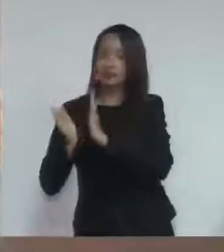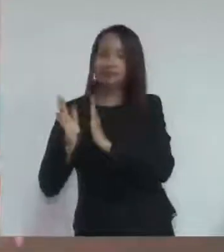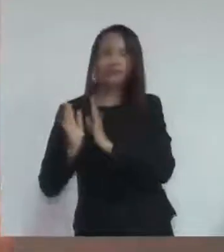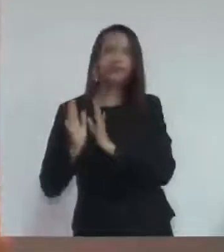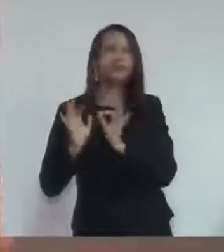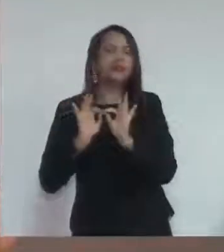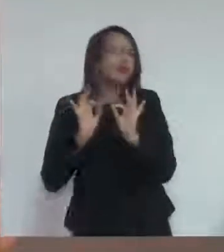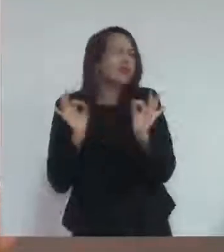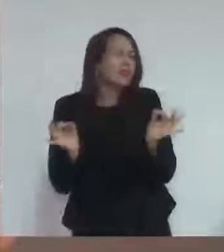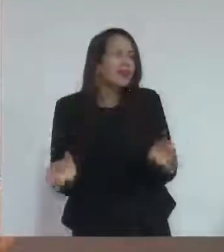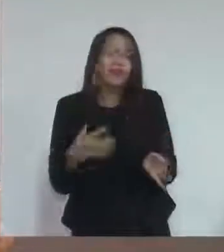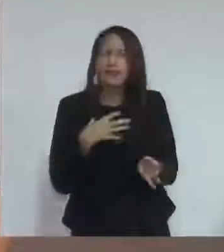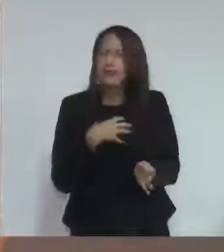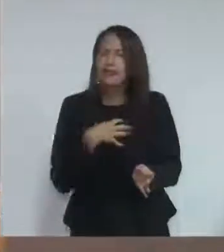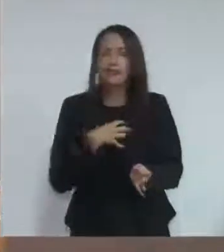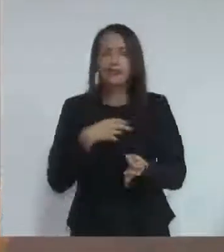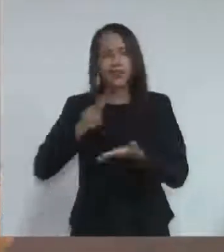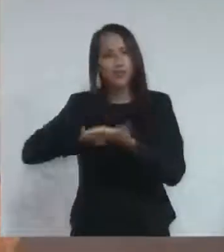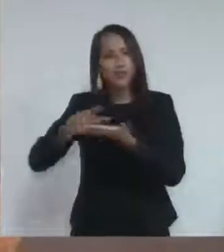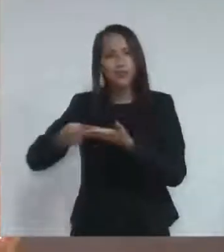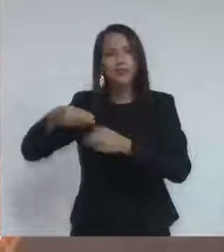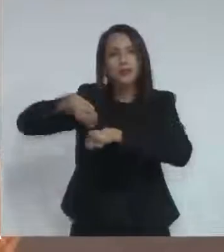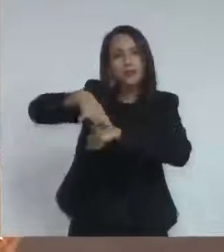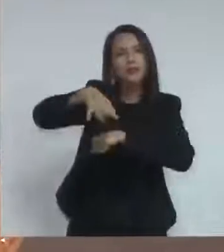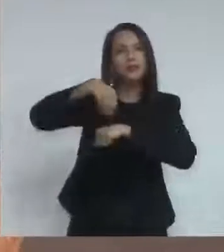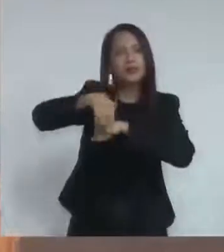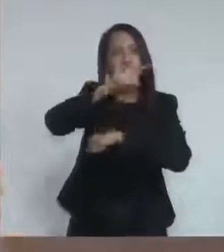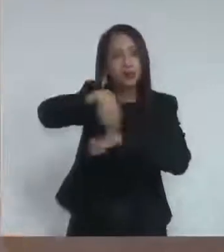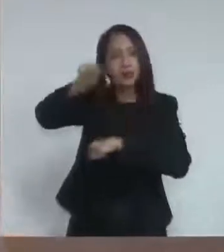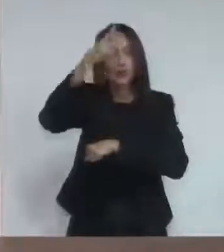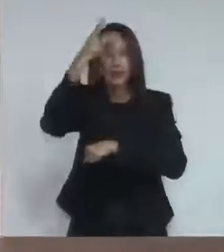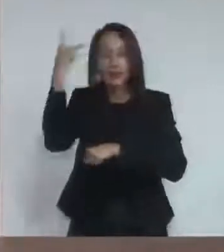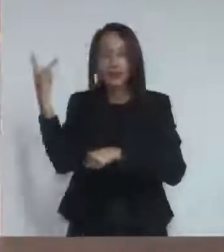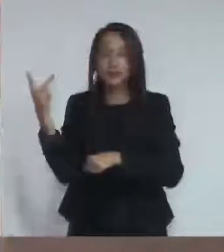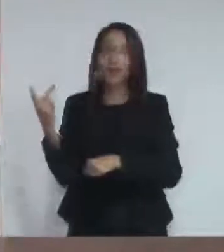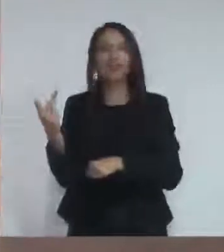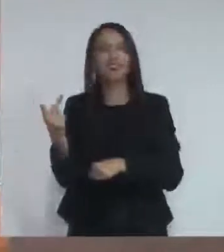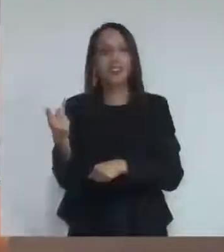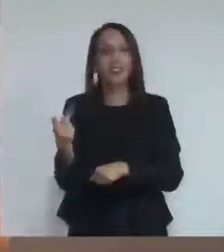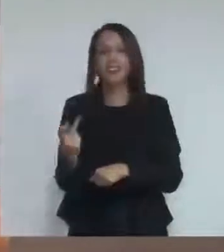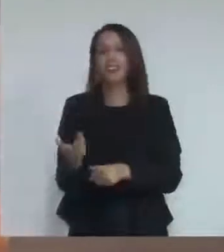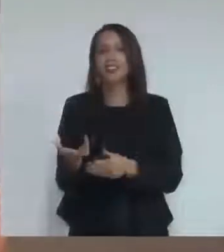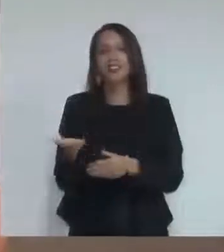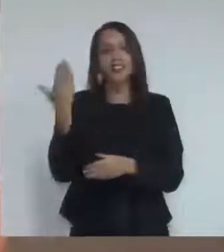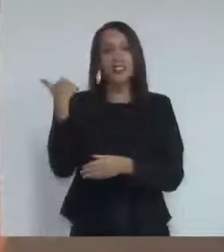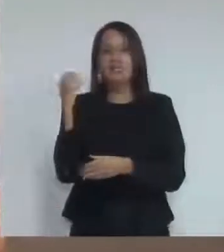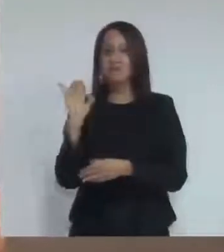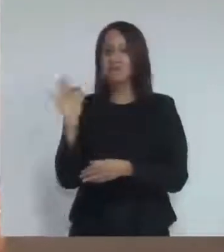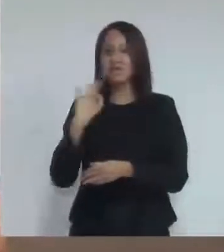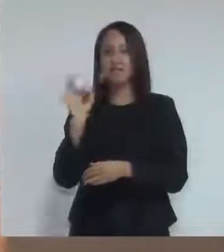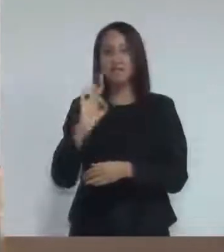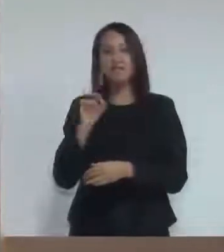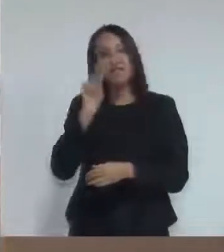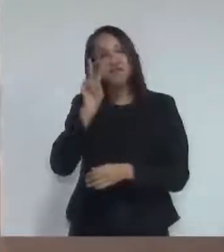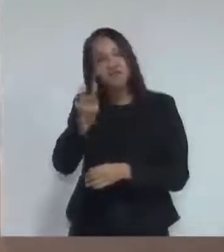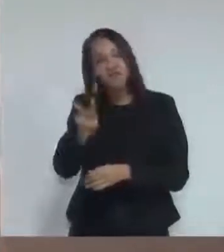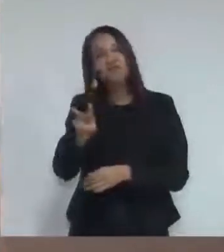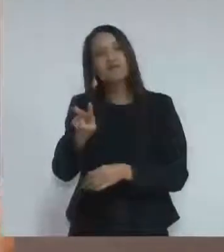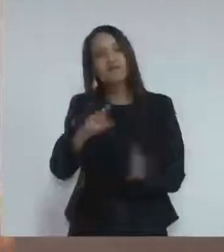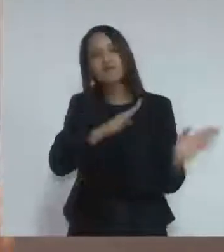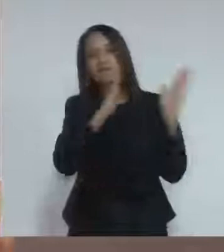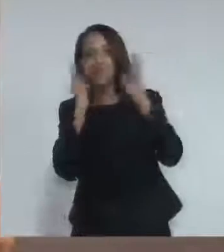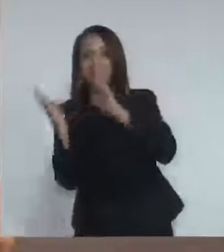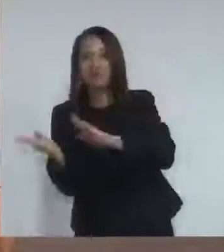simples gesto de traduzir em Libras para aqueles que não podem ou não podiam antigamente, né, acessar a sessão ou